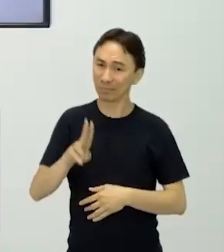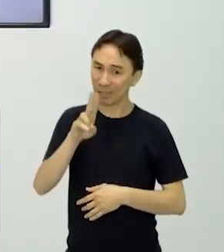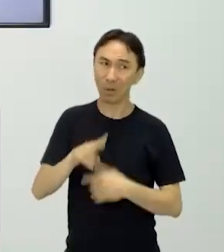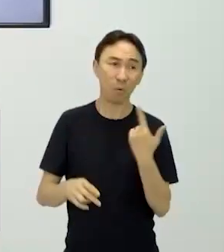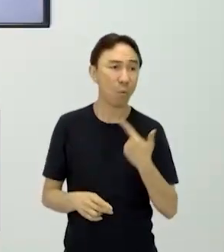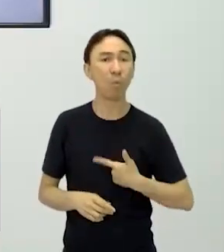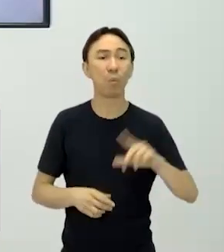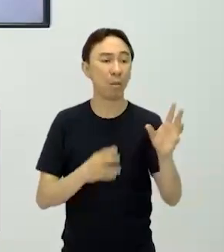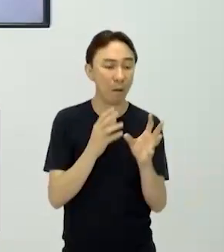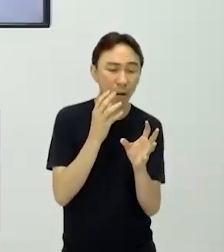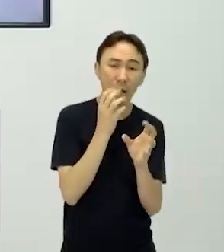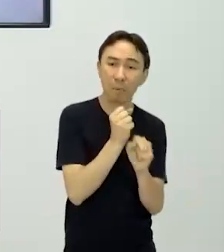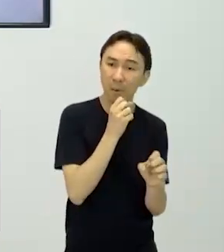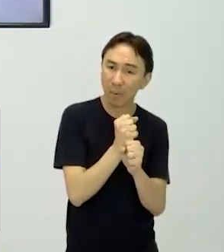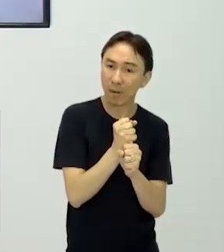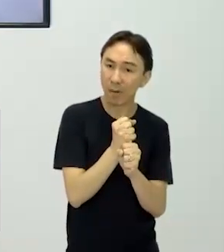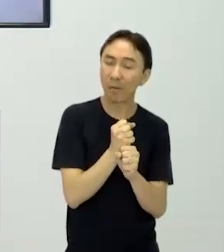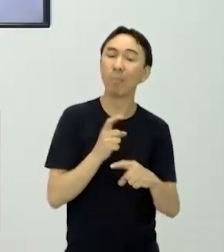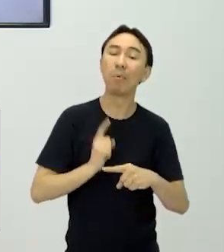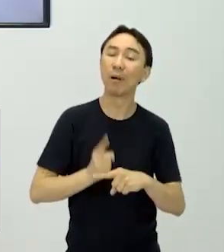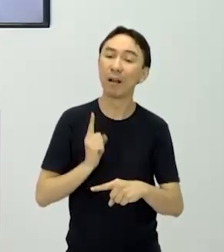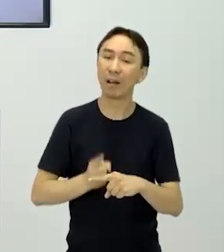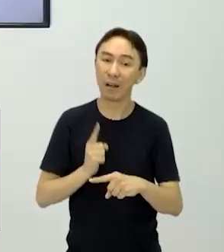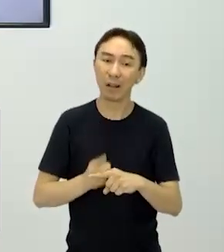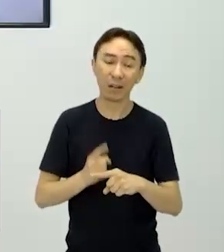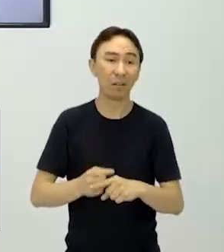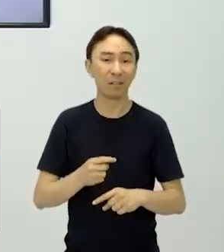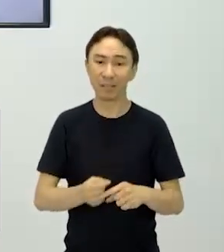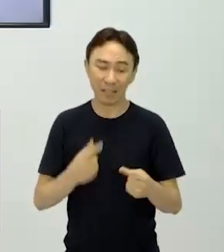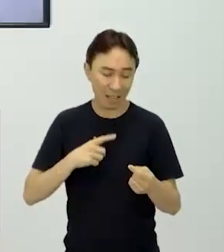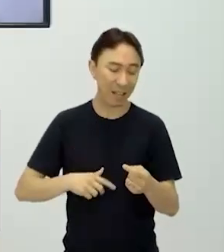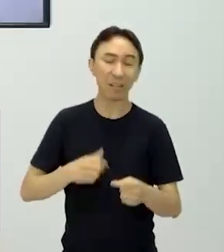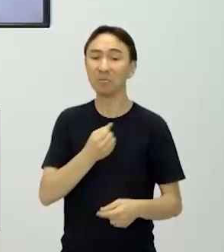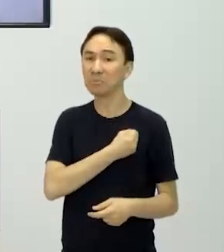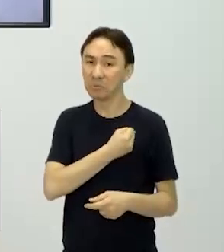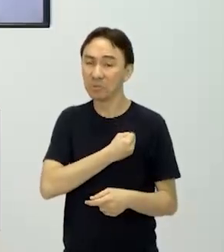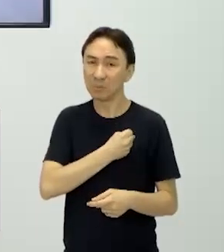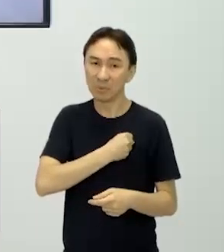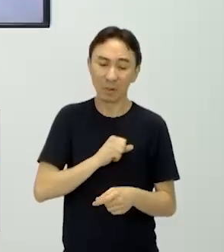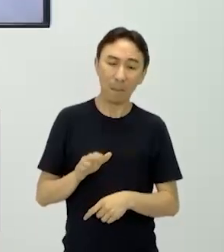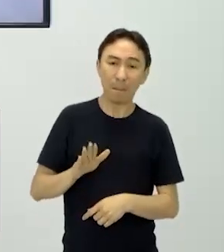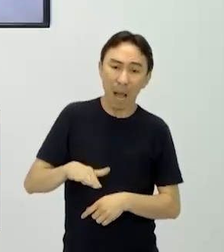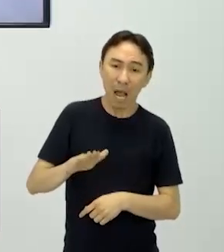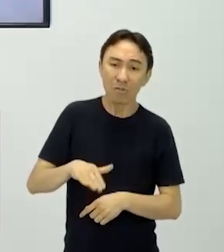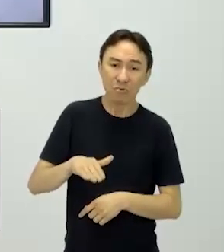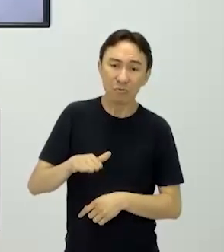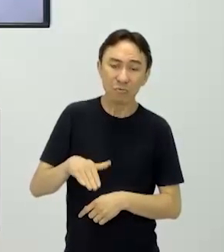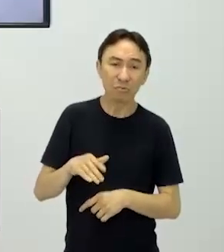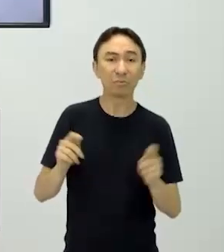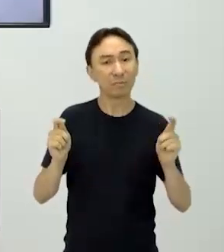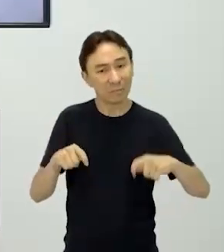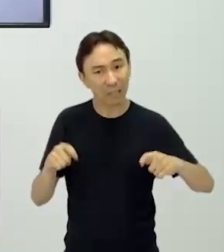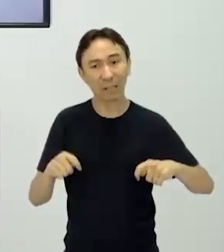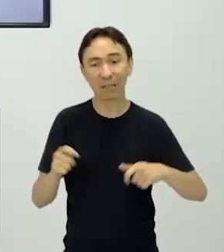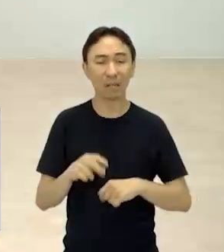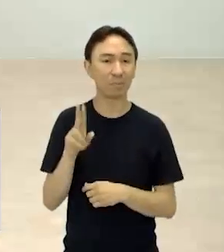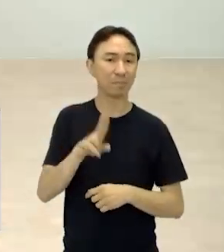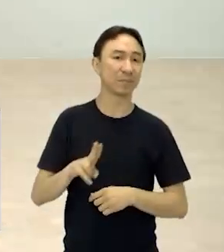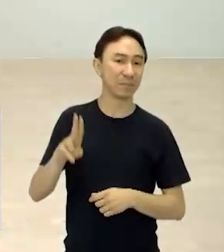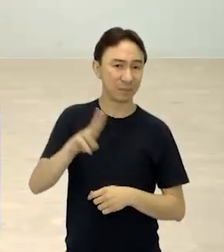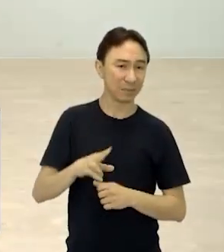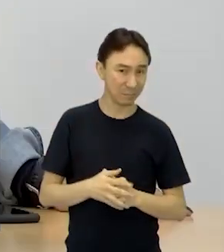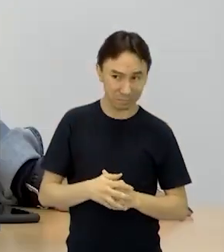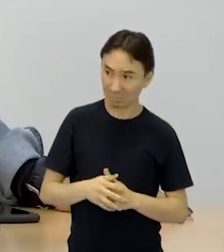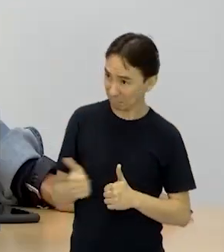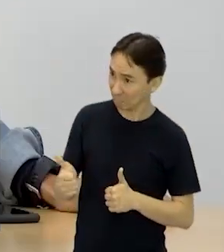cálculo também, porque nós temos números menores, trabalhar a multiplicação e a divisão com números menores é muito mais prático. O que você acha, Vivi?